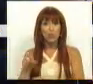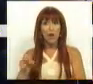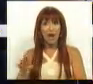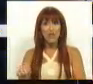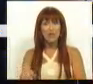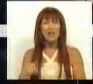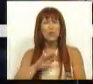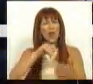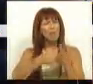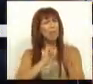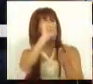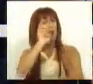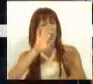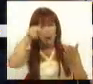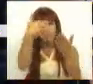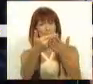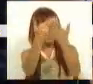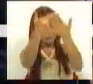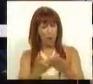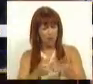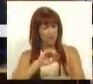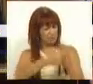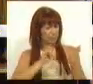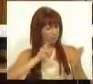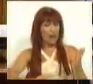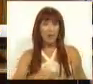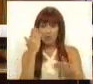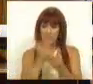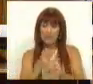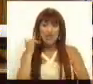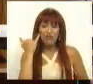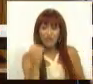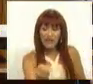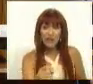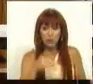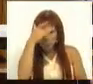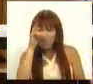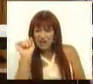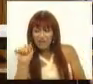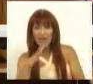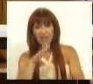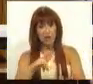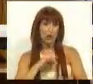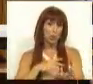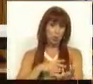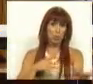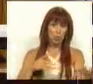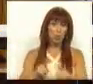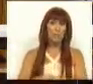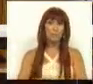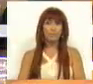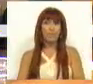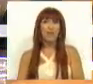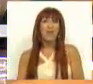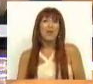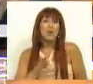é inconstitucional. É isso que consta a páginas 20 do parecer, quando refere, porque,